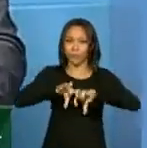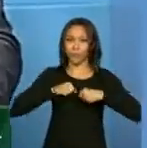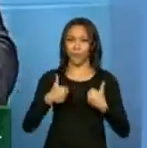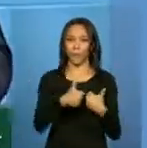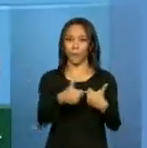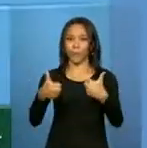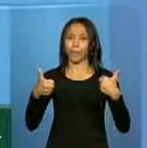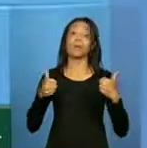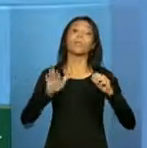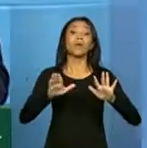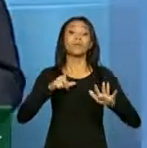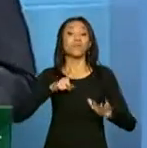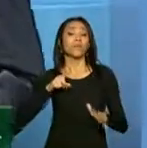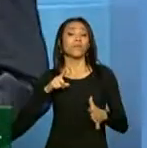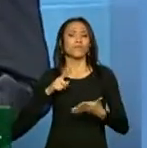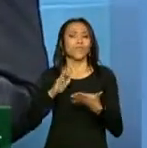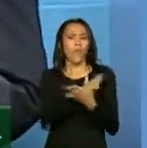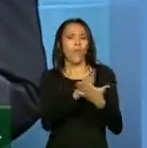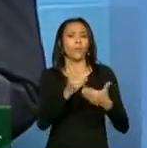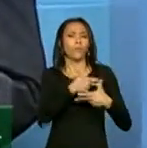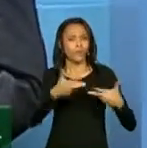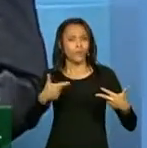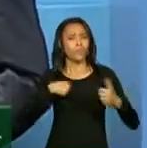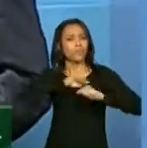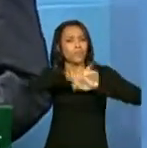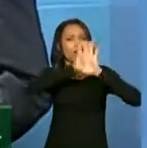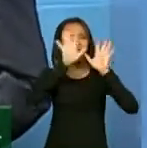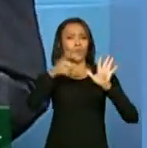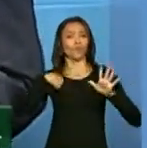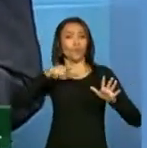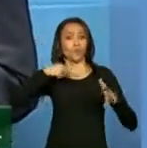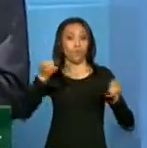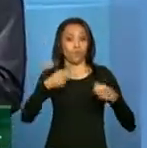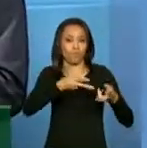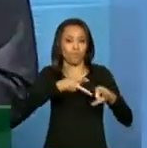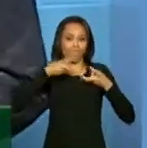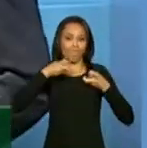também algumas lições muito claras que podemos extrair dessa discussão.